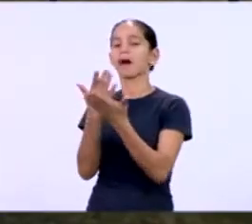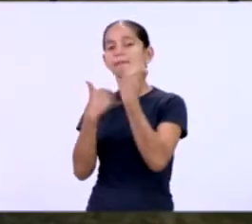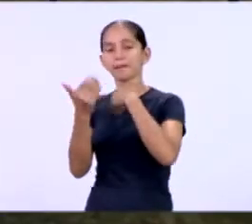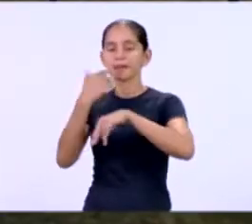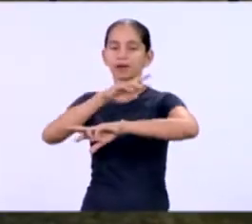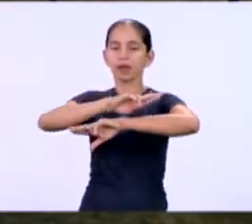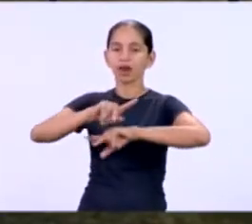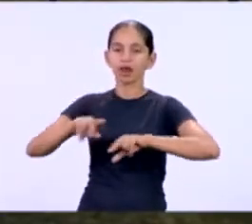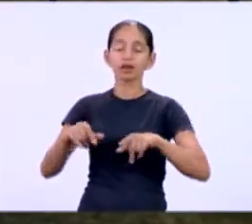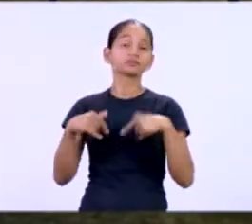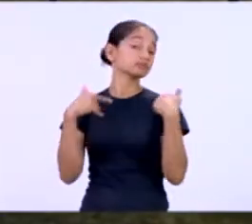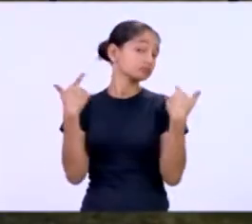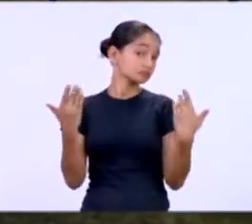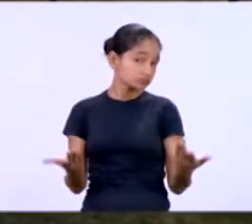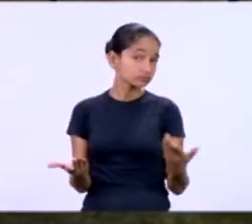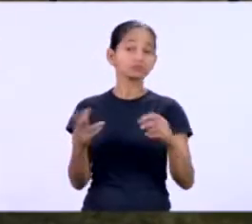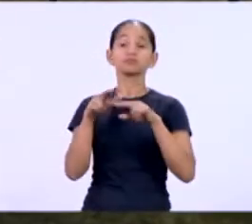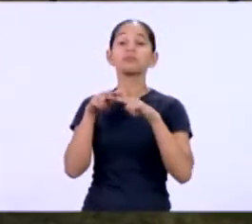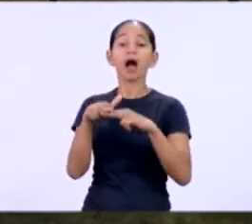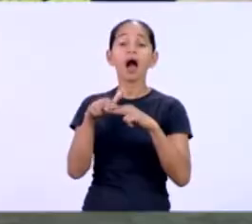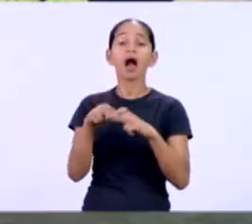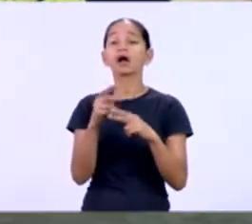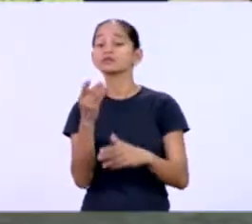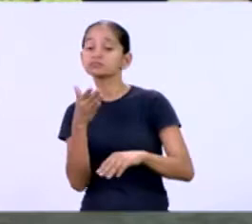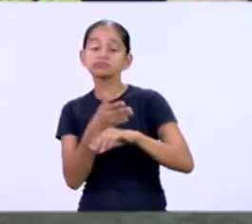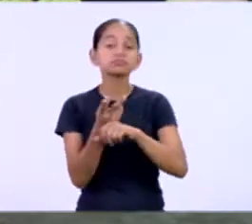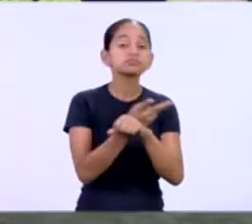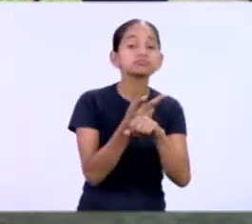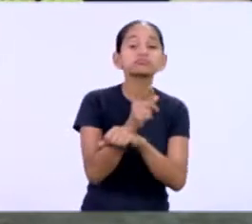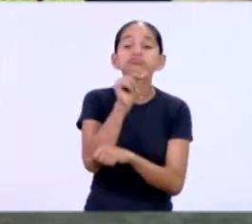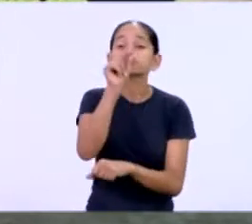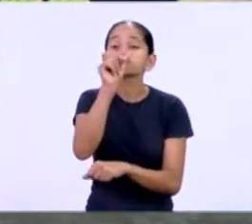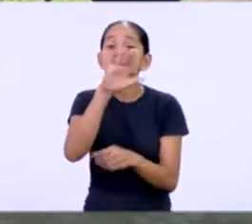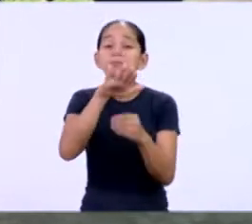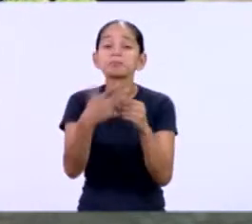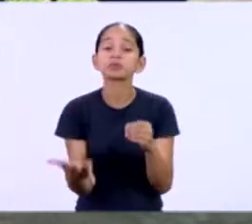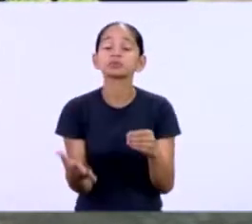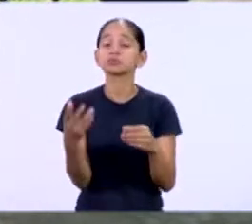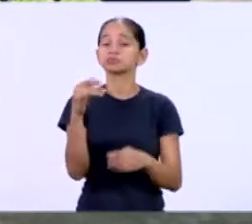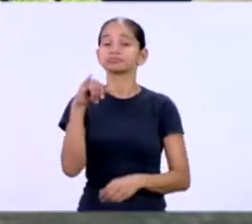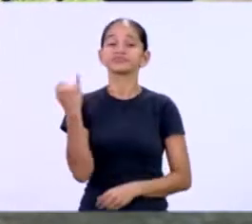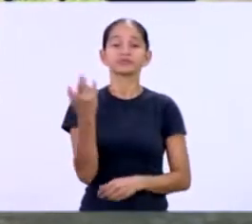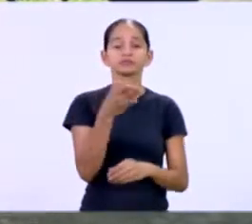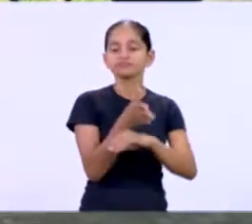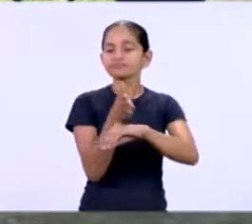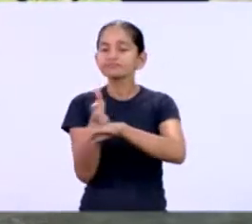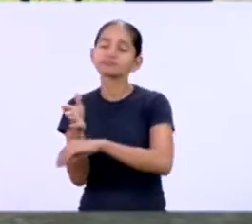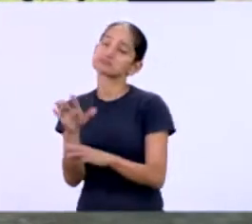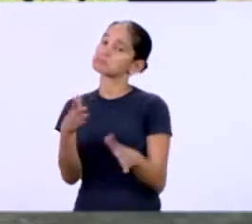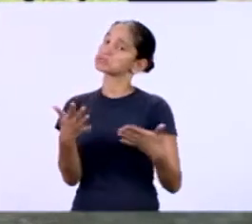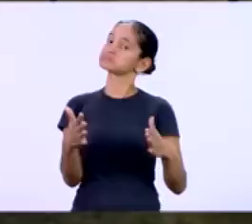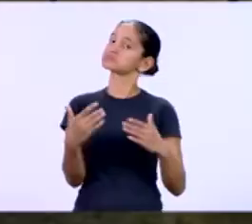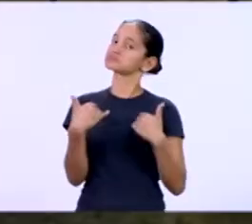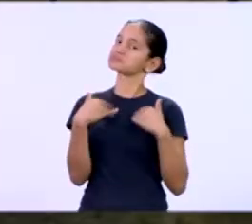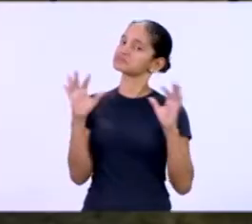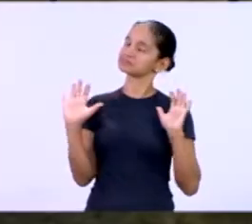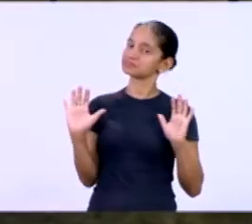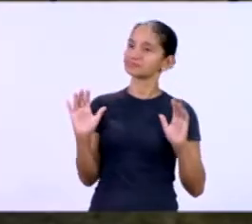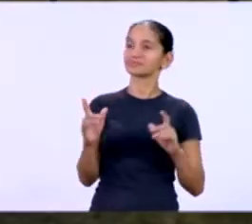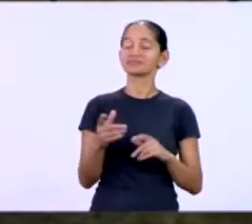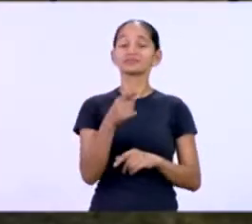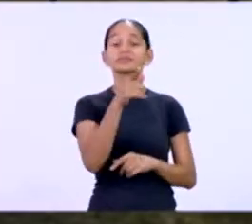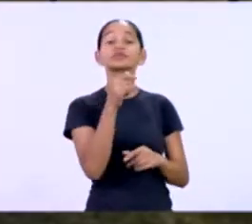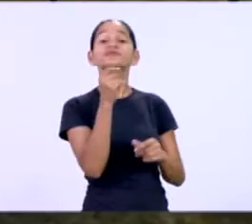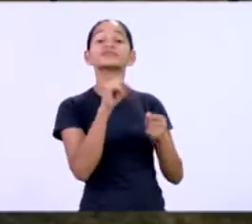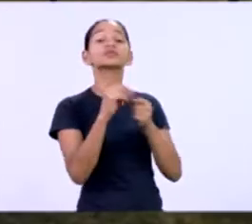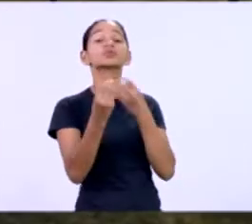da propaganda, supermercado, tá barato no aí eu vou lá, compro. Mais ou menos assim mesmo. Certo. Juliana também faz